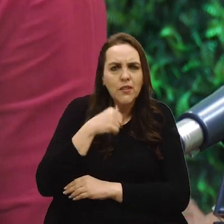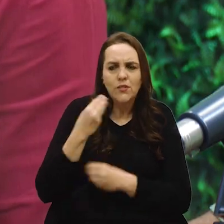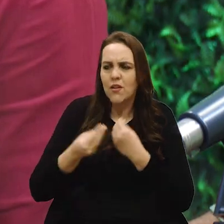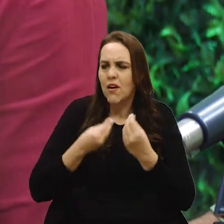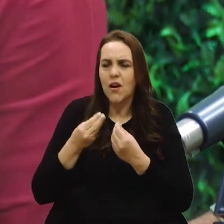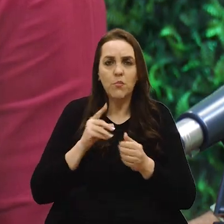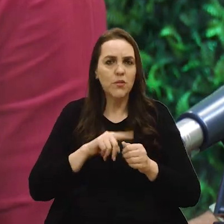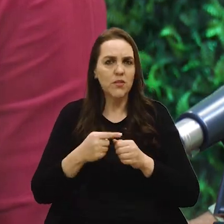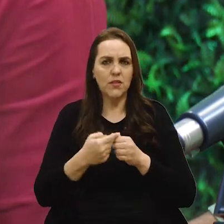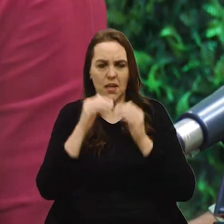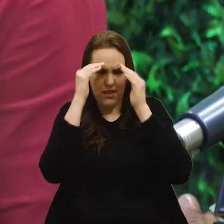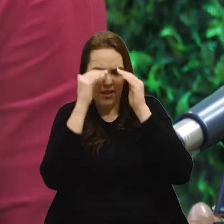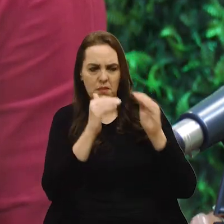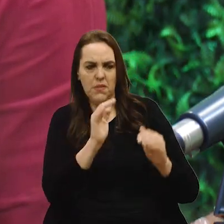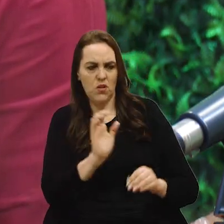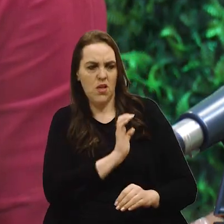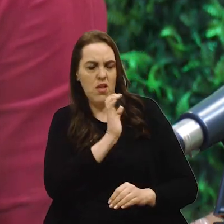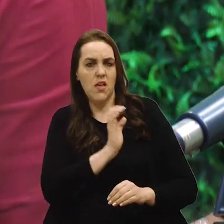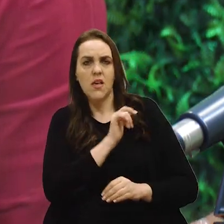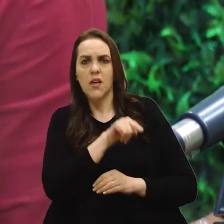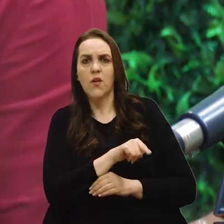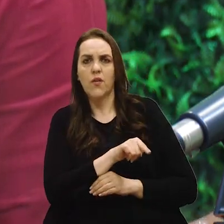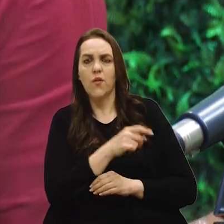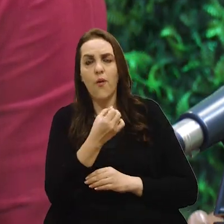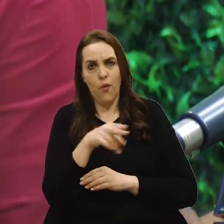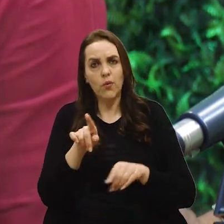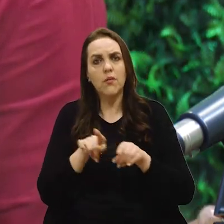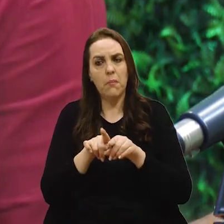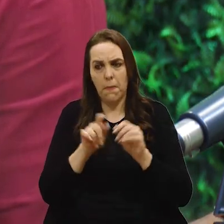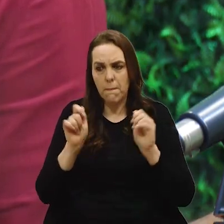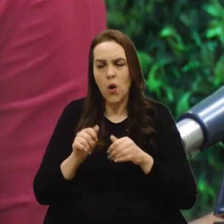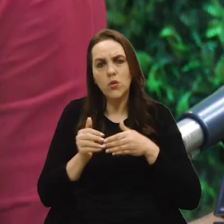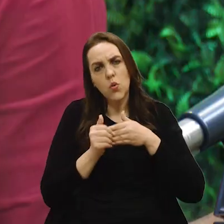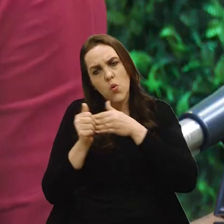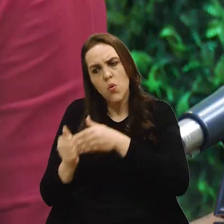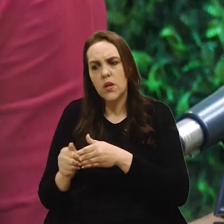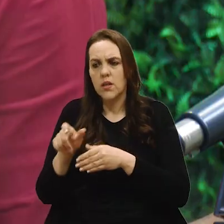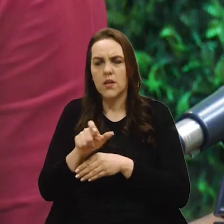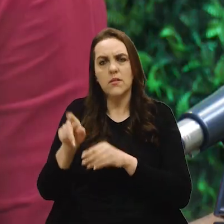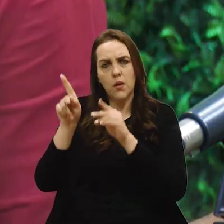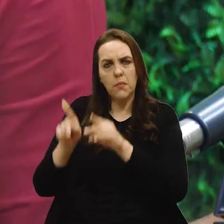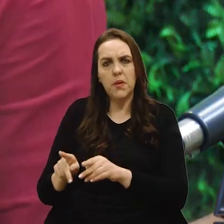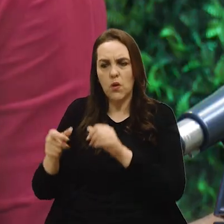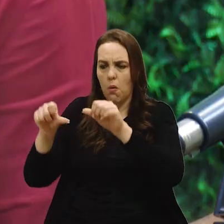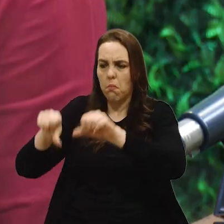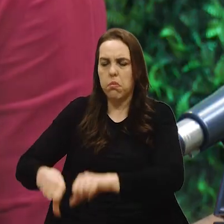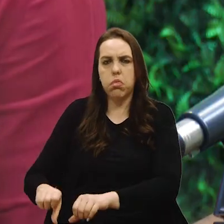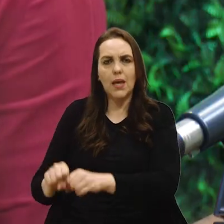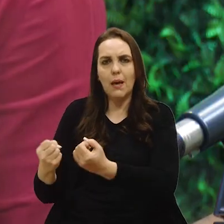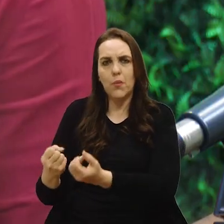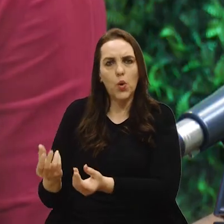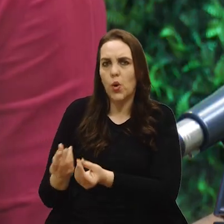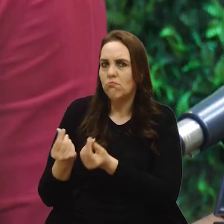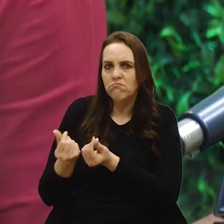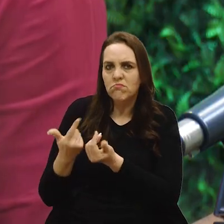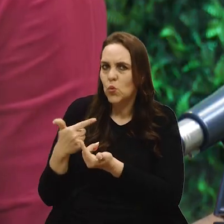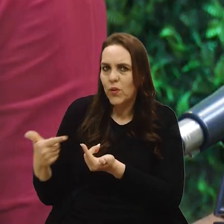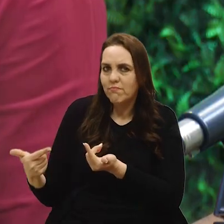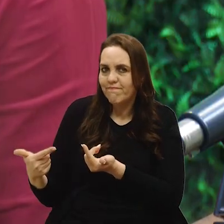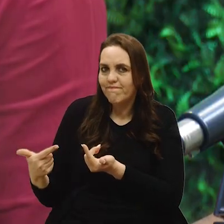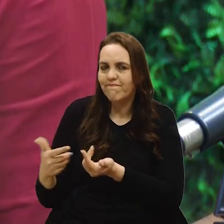que vai respeitar só quem tem dinheiro no bolso, ou ele também vai poder dar orientação para aquele que está falido?